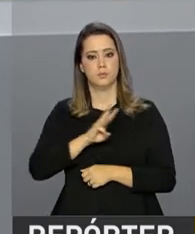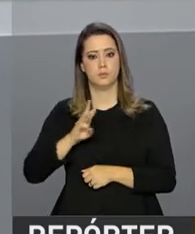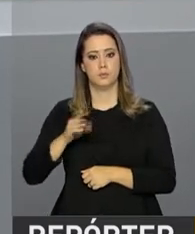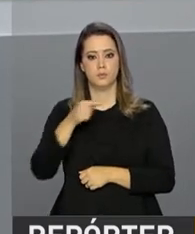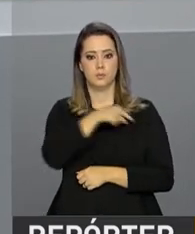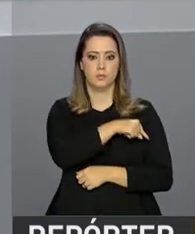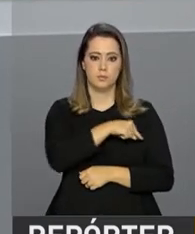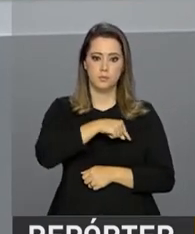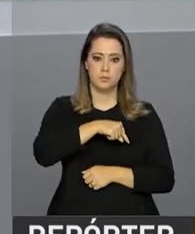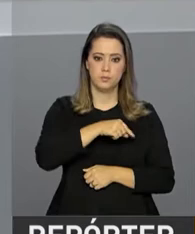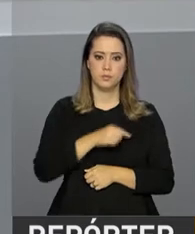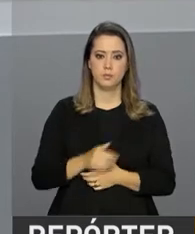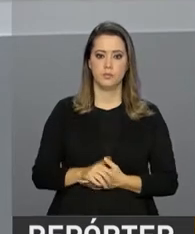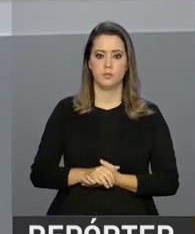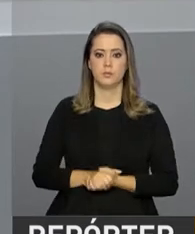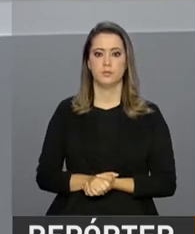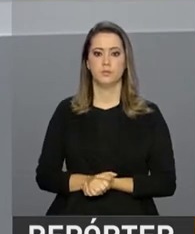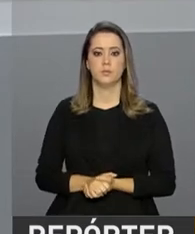em